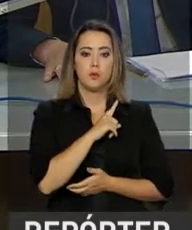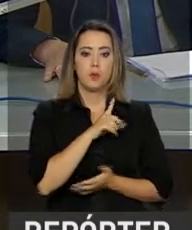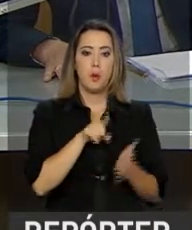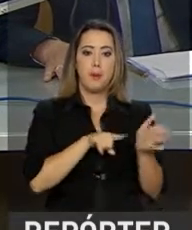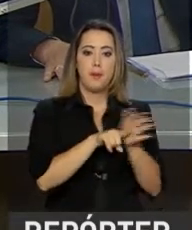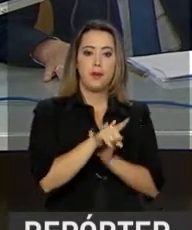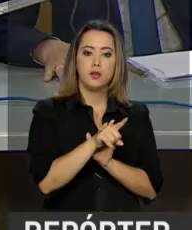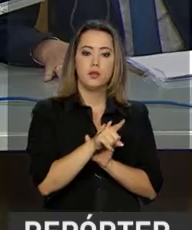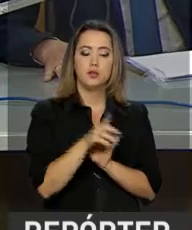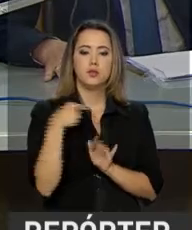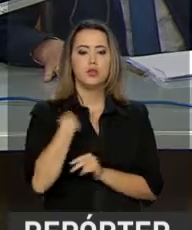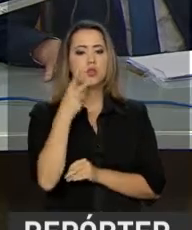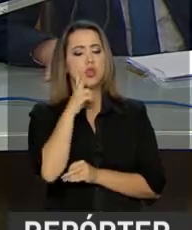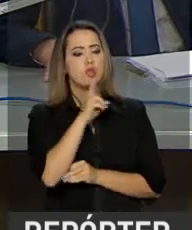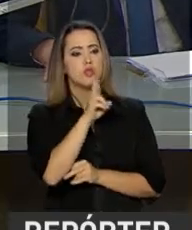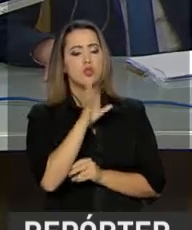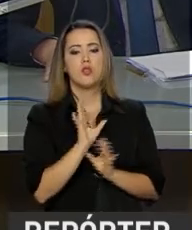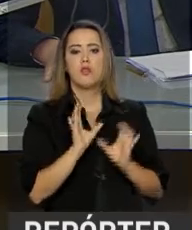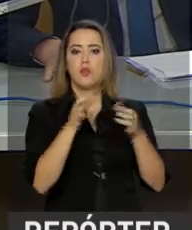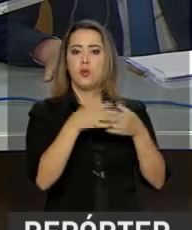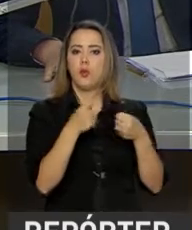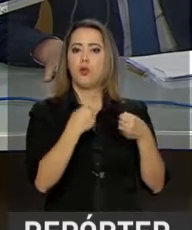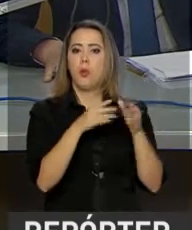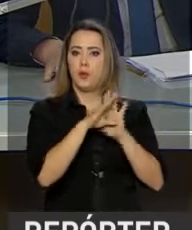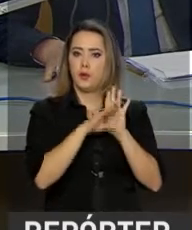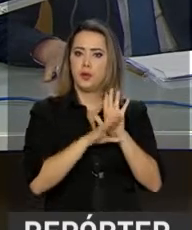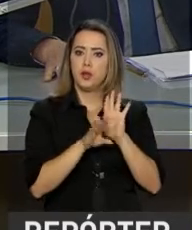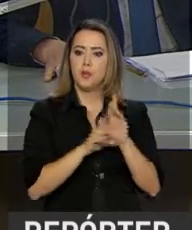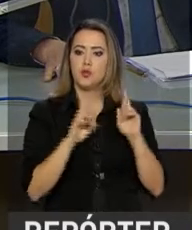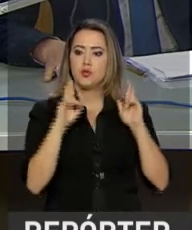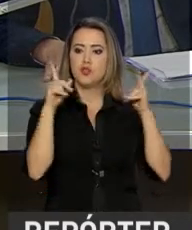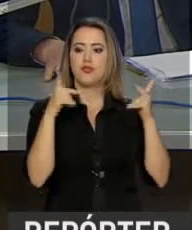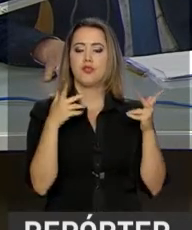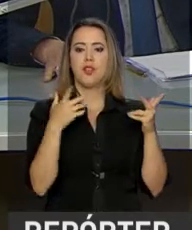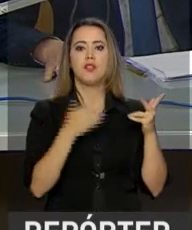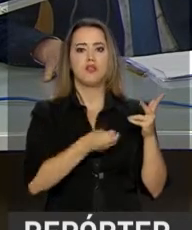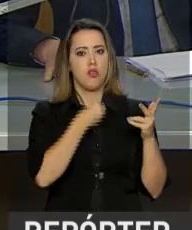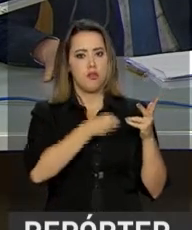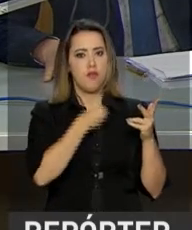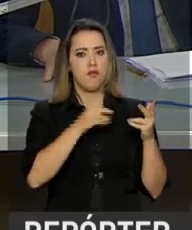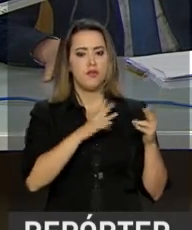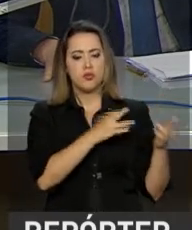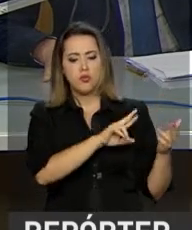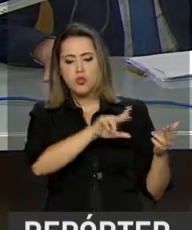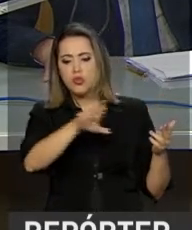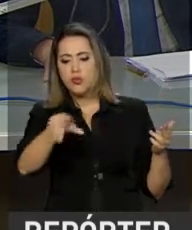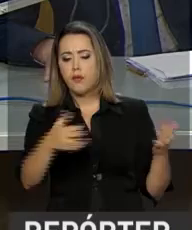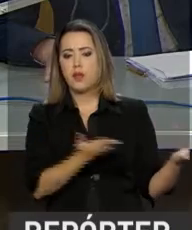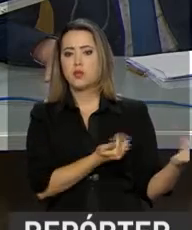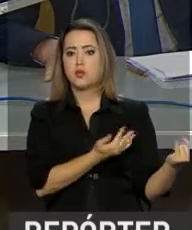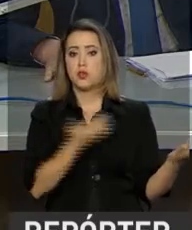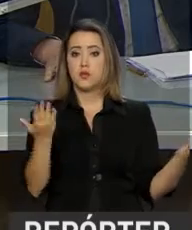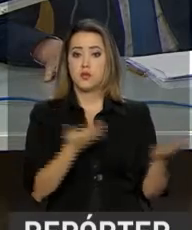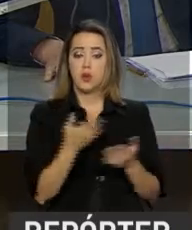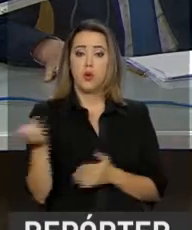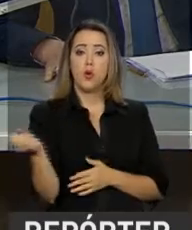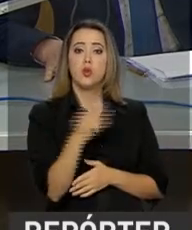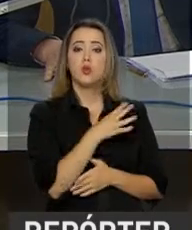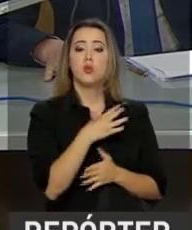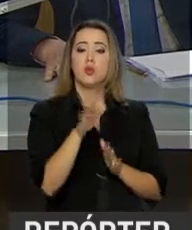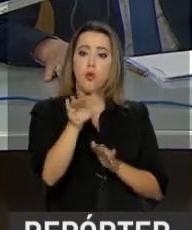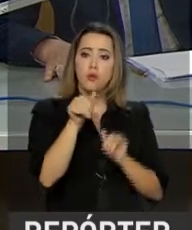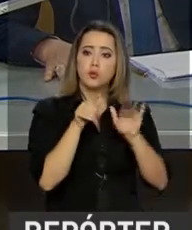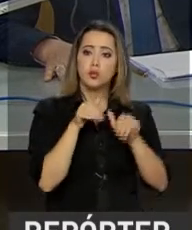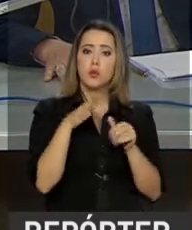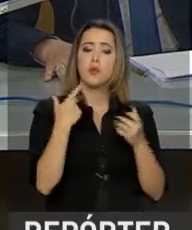a juventude fez a diferença para muitos jovens lá na cidade de jundiahy ea idéia desse novo edital é que outras